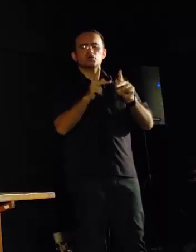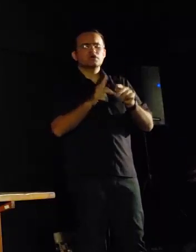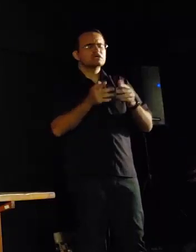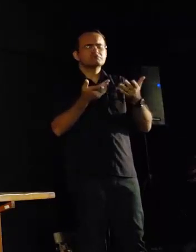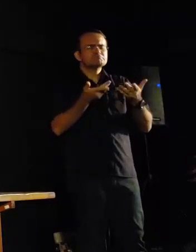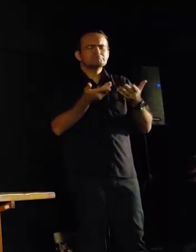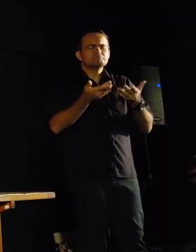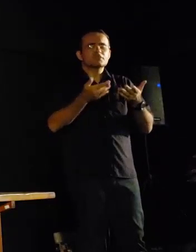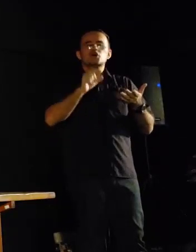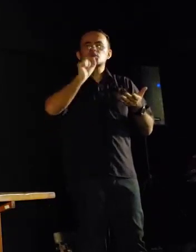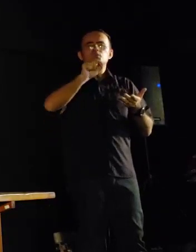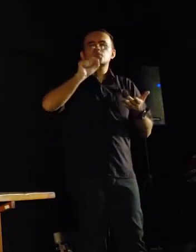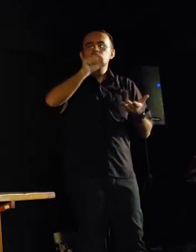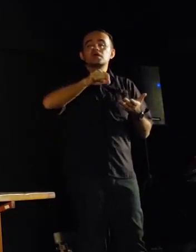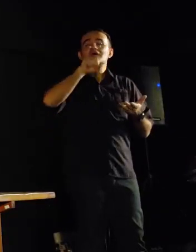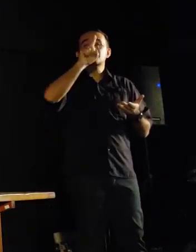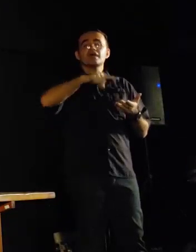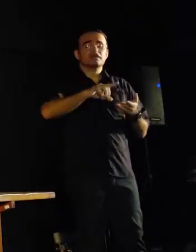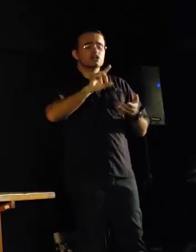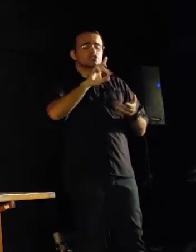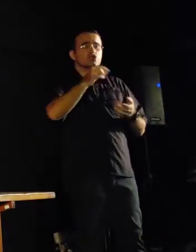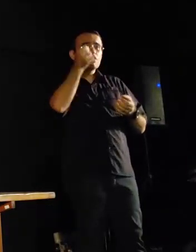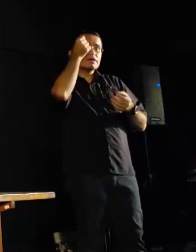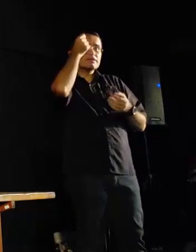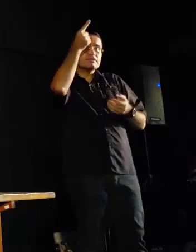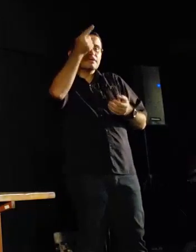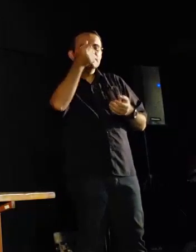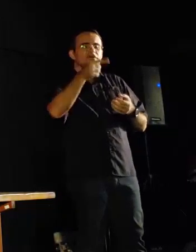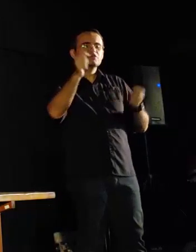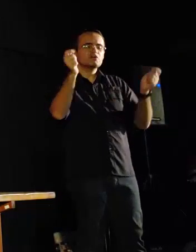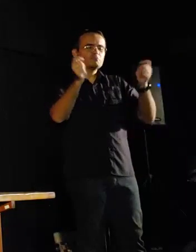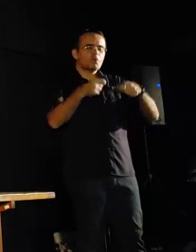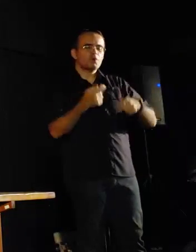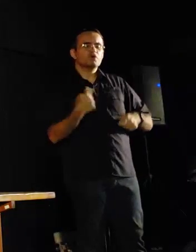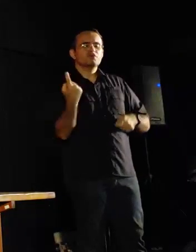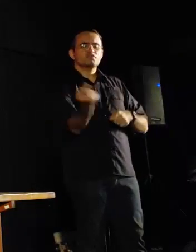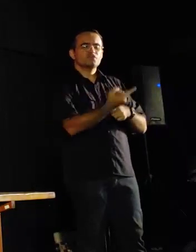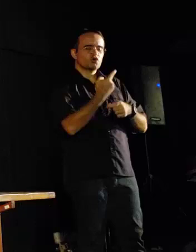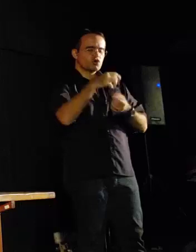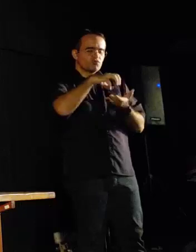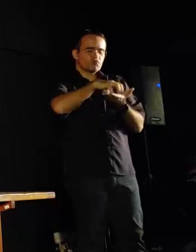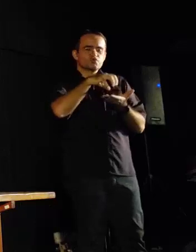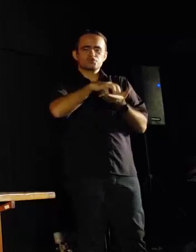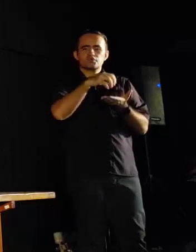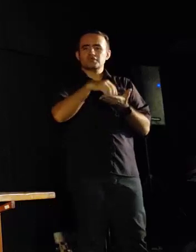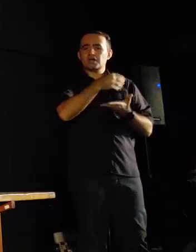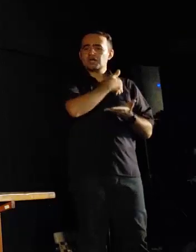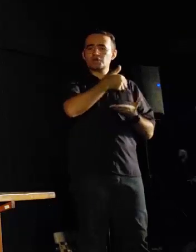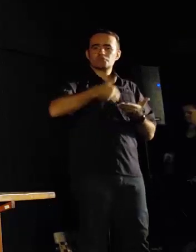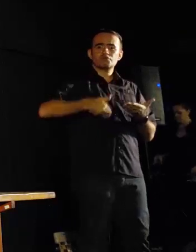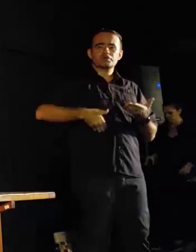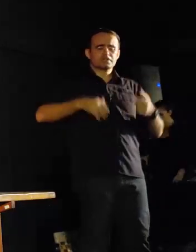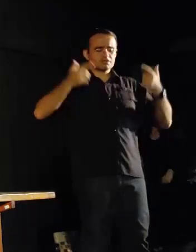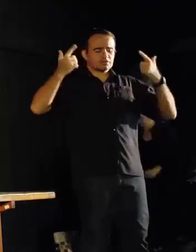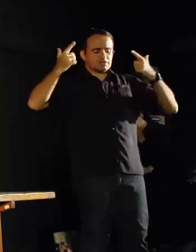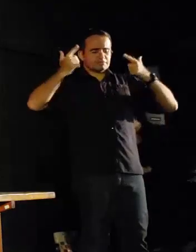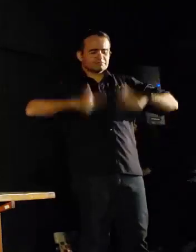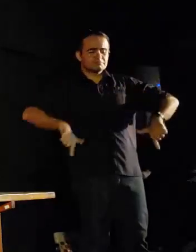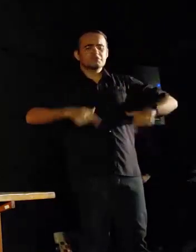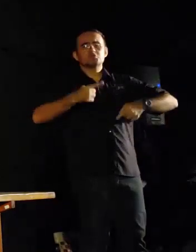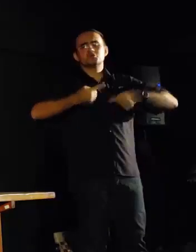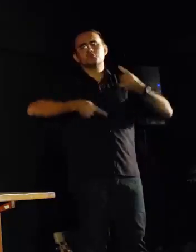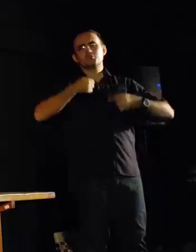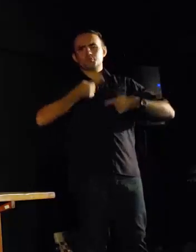instância, era simplesmente uma ideia de que nós podemos ser funcionários públicos completamente despolitizados, certo?